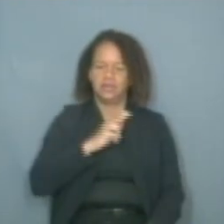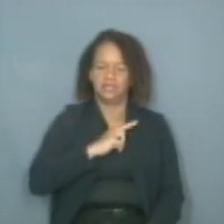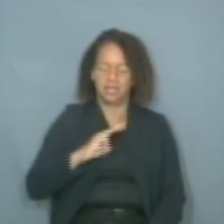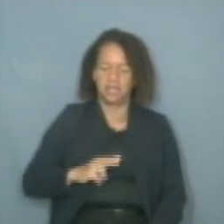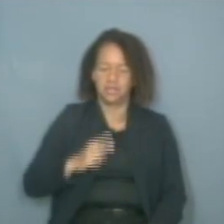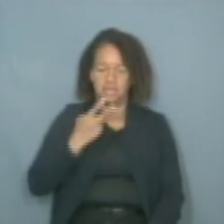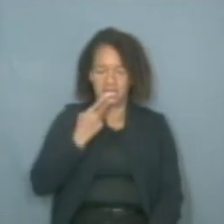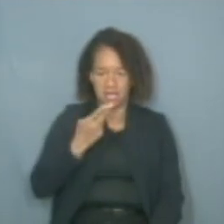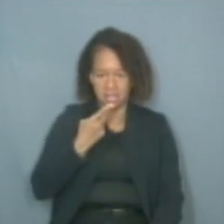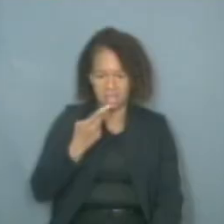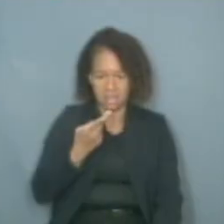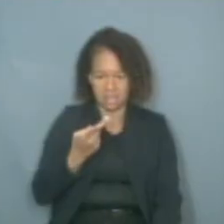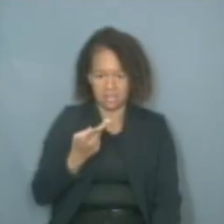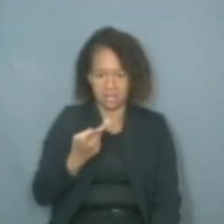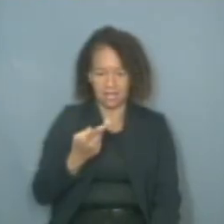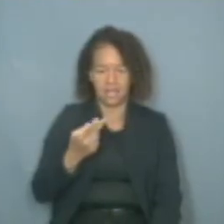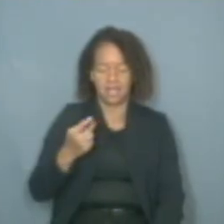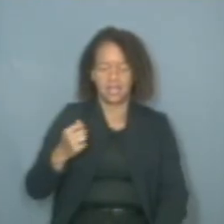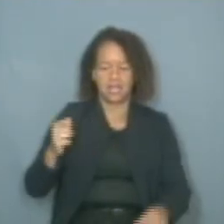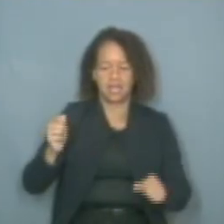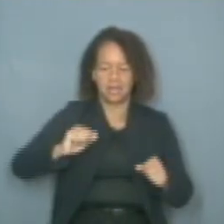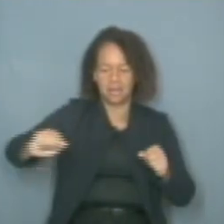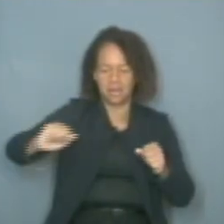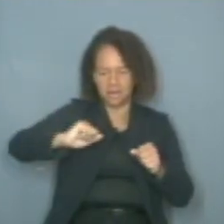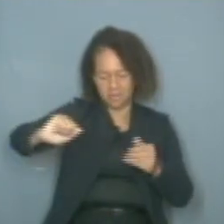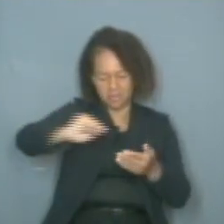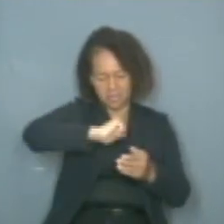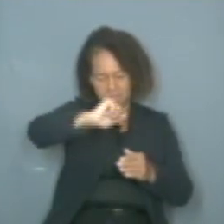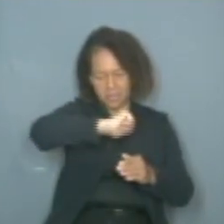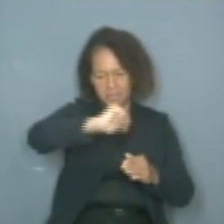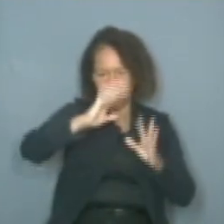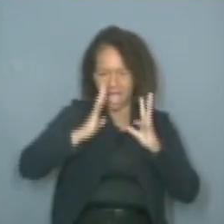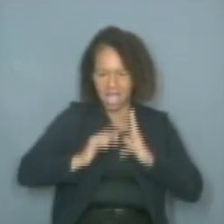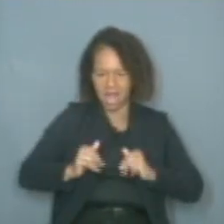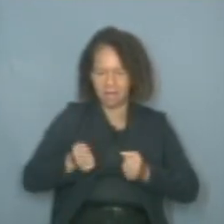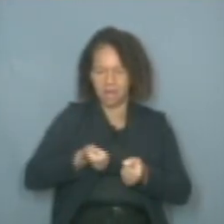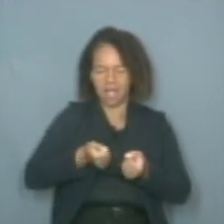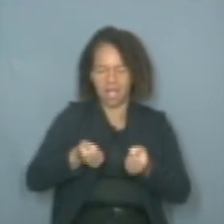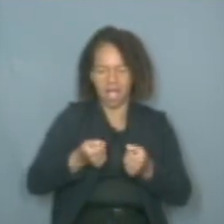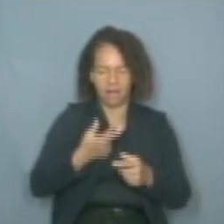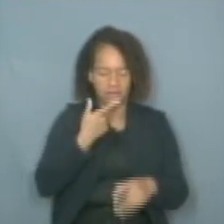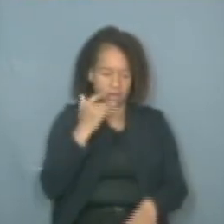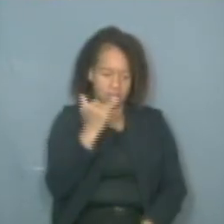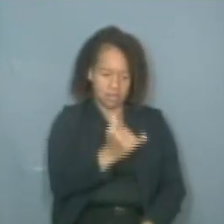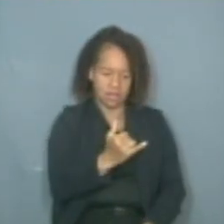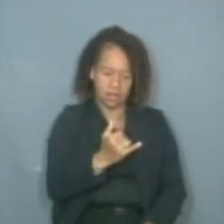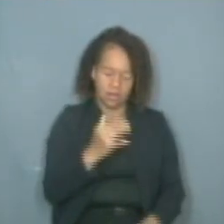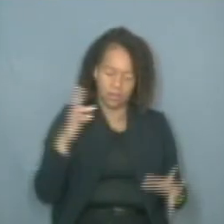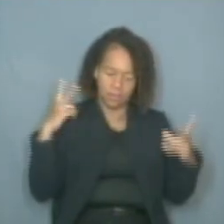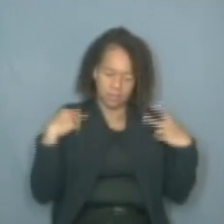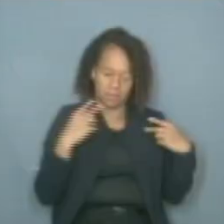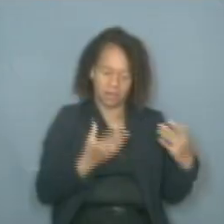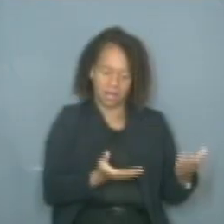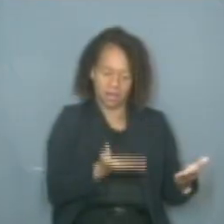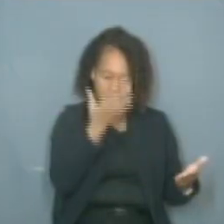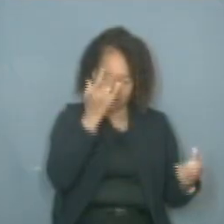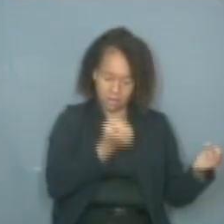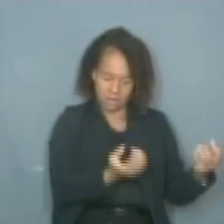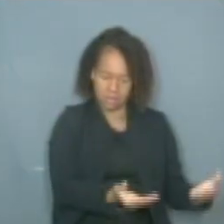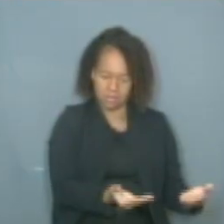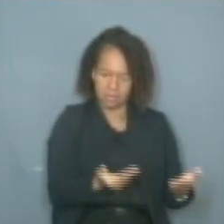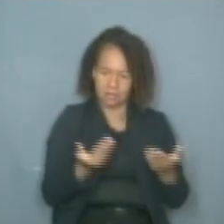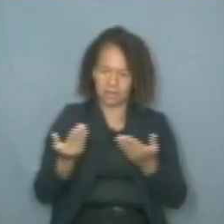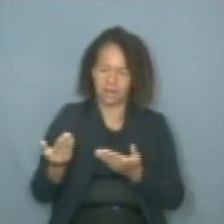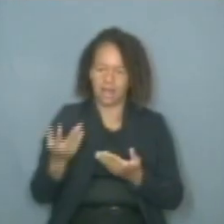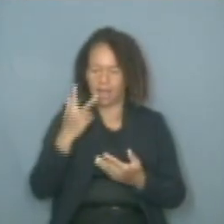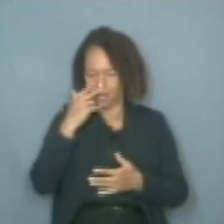vereador dizer que o flanelinha deve avisar o condutor que o carro dele foi rebocado, isso beira